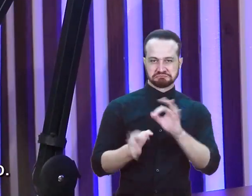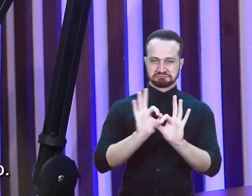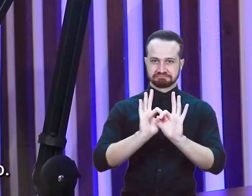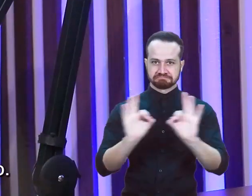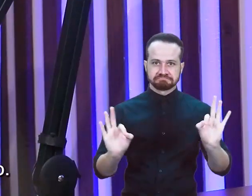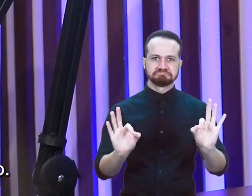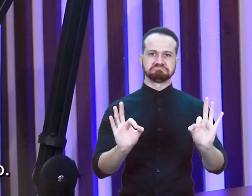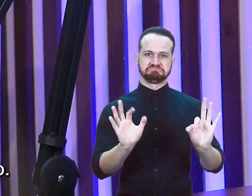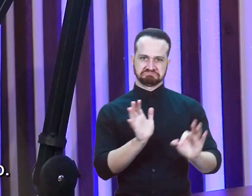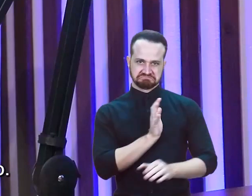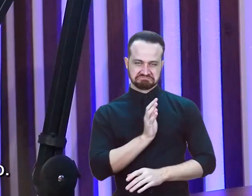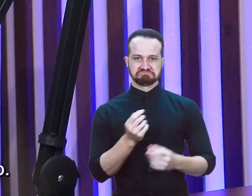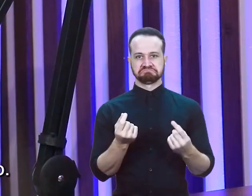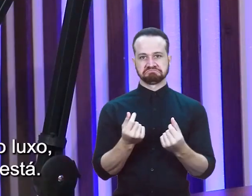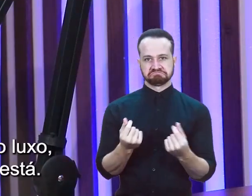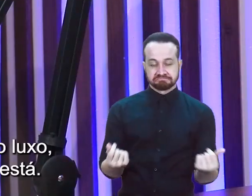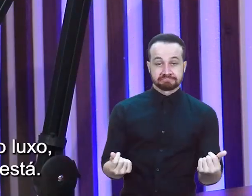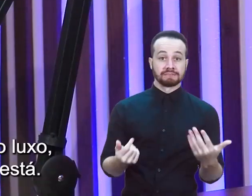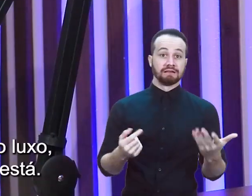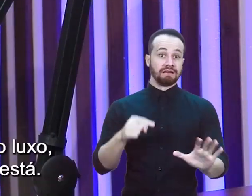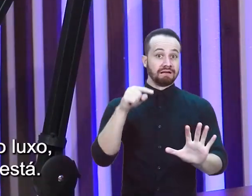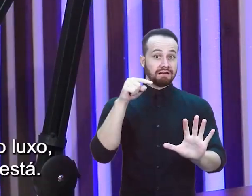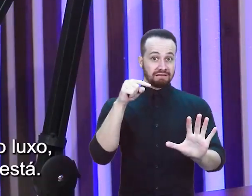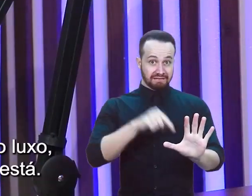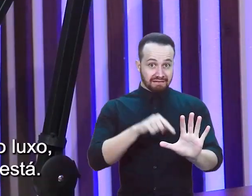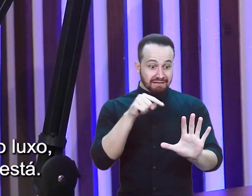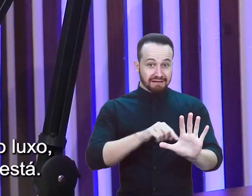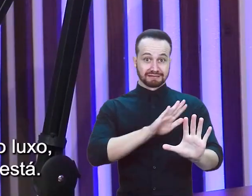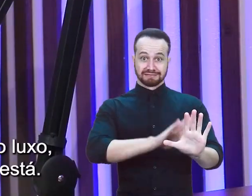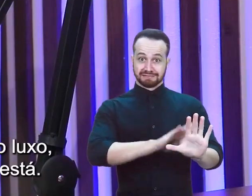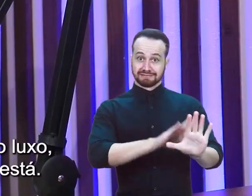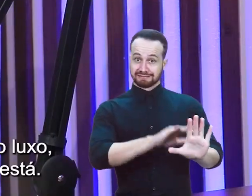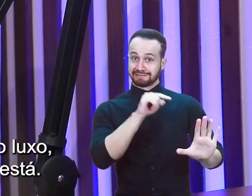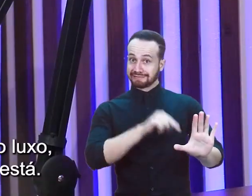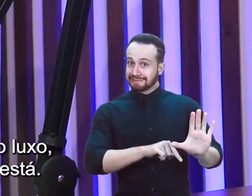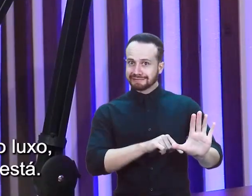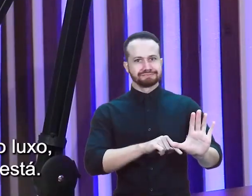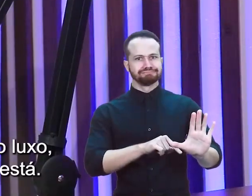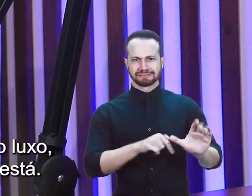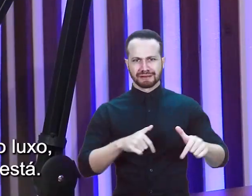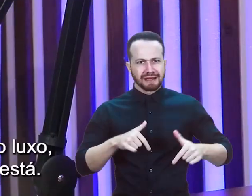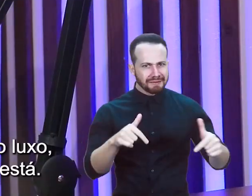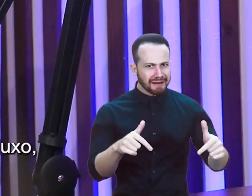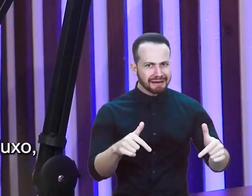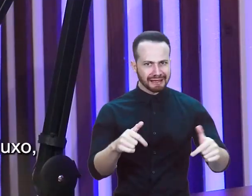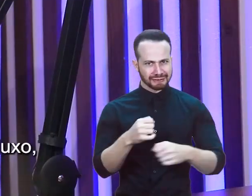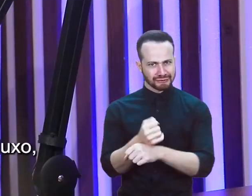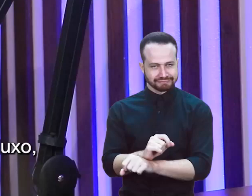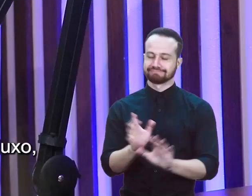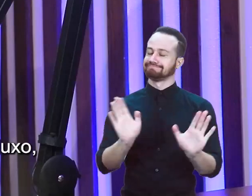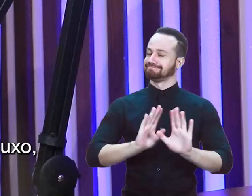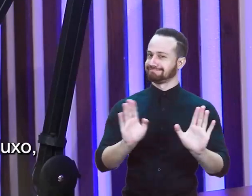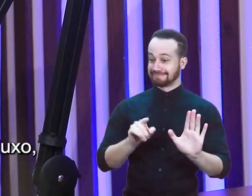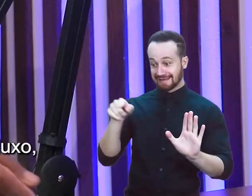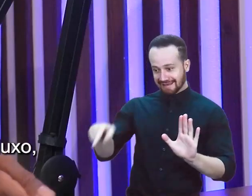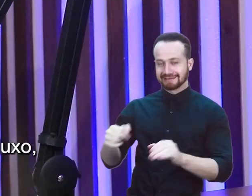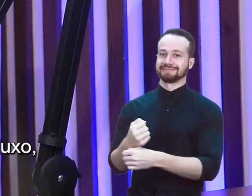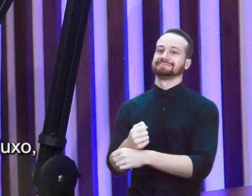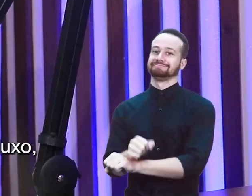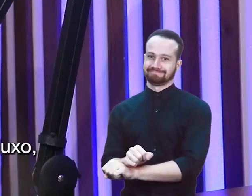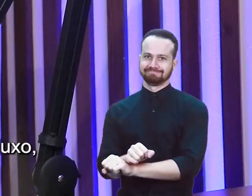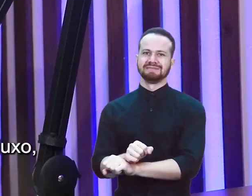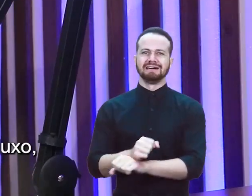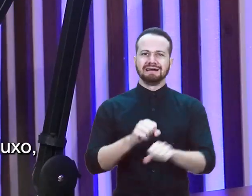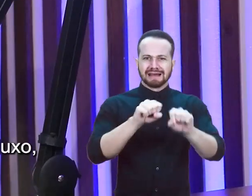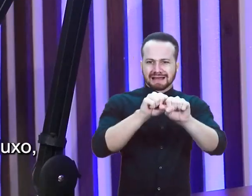porque tem alguém no luxo. E essa pessoa que está vivendo luxo, ela não está trabalhando como está o outro. E aí, nesse